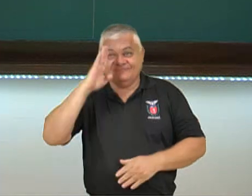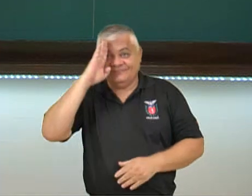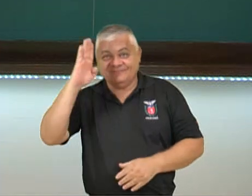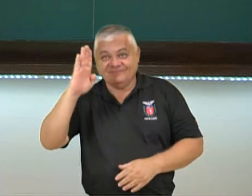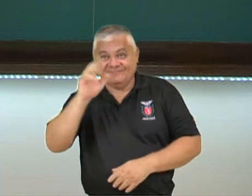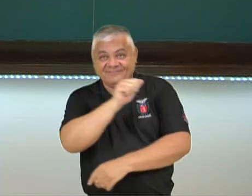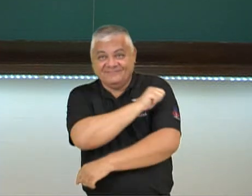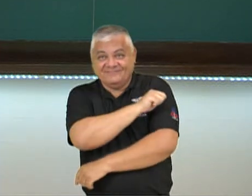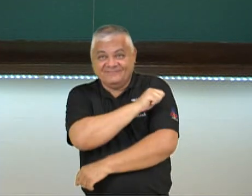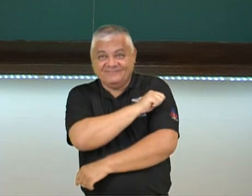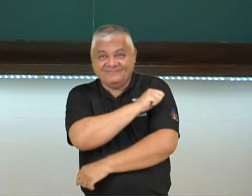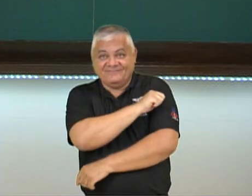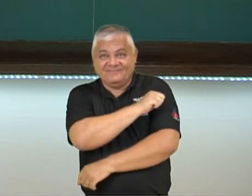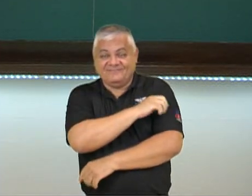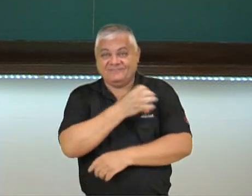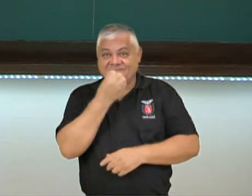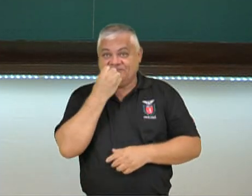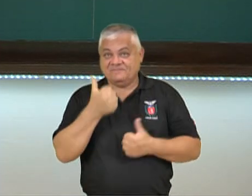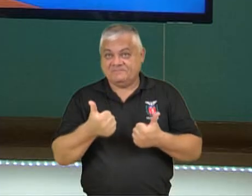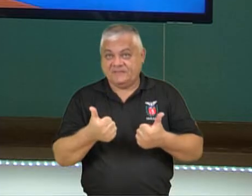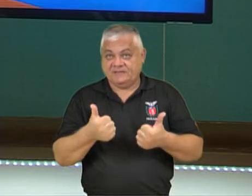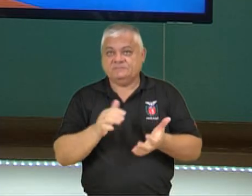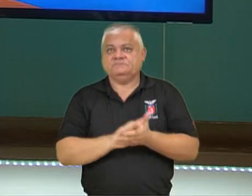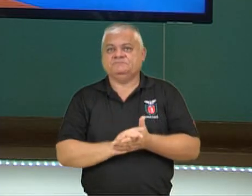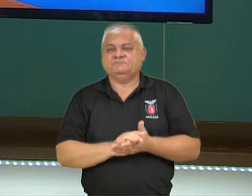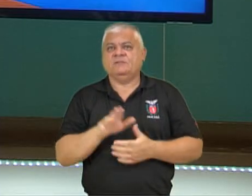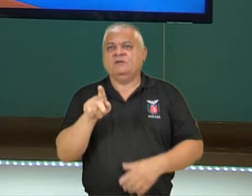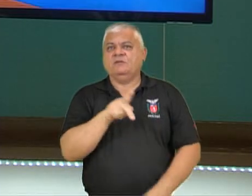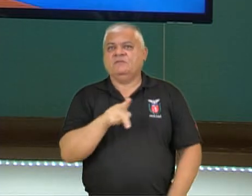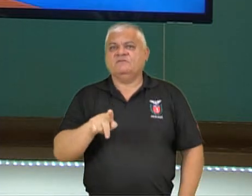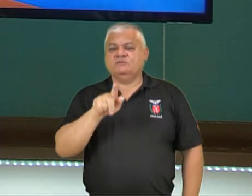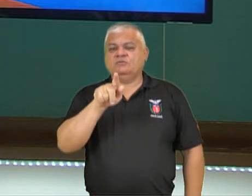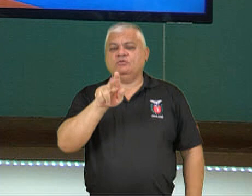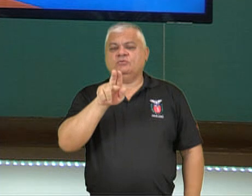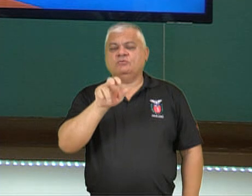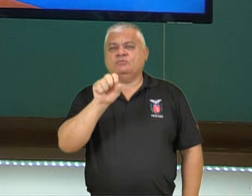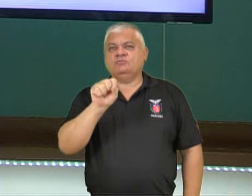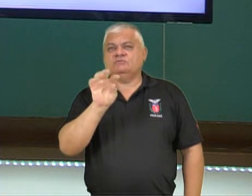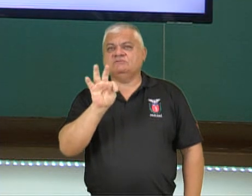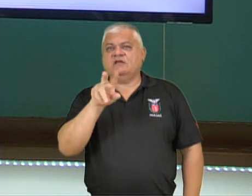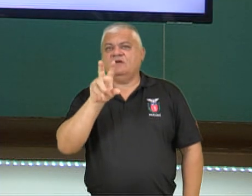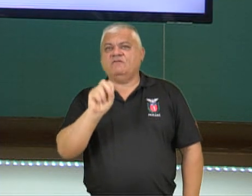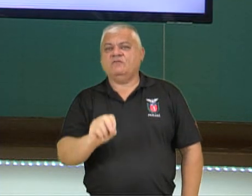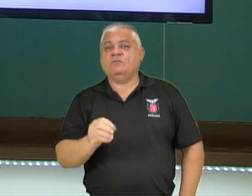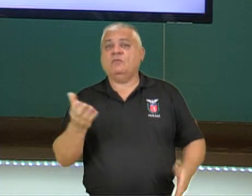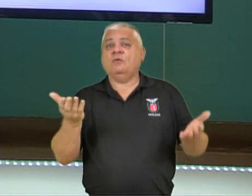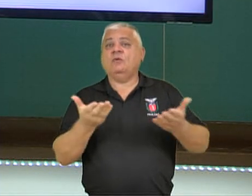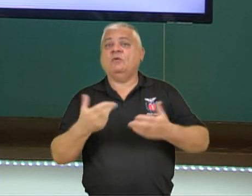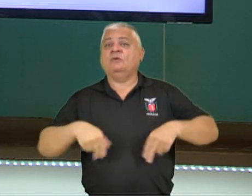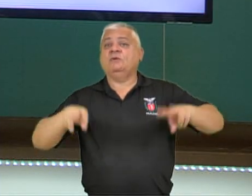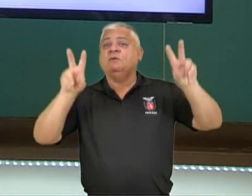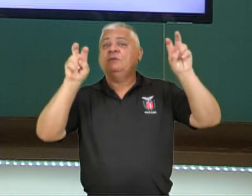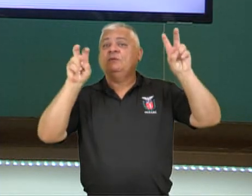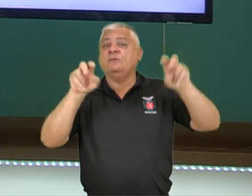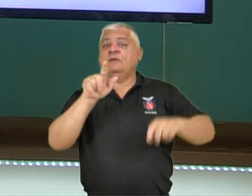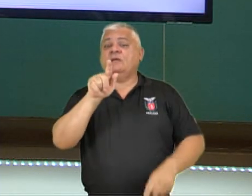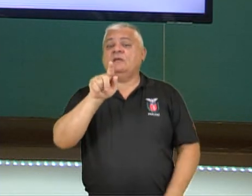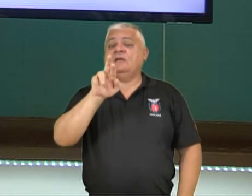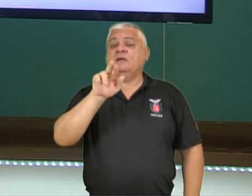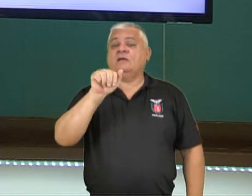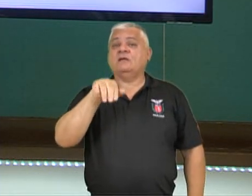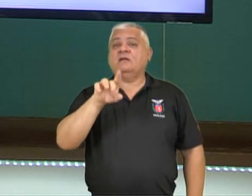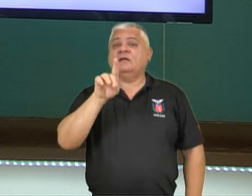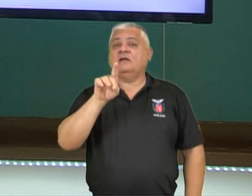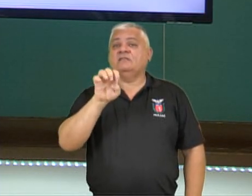Olá, meus queridos estudantes, tudo bem com vocês? Quem está falando aqui é o professor Gustavo e hoje vamos falar sobre grandeza